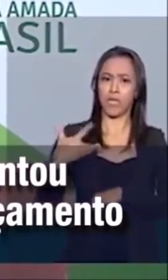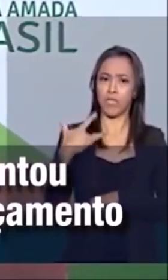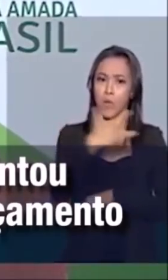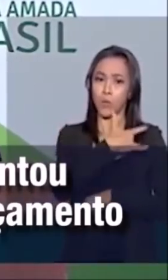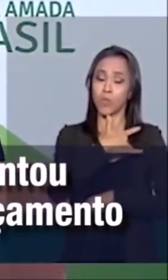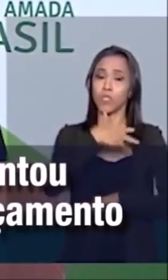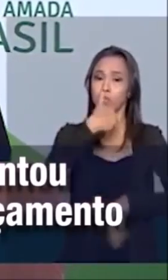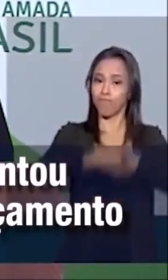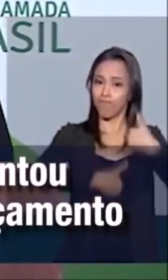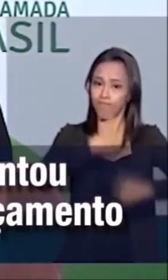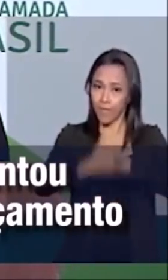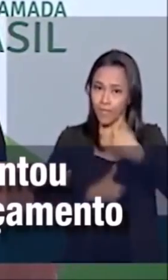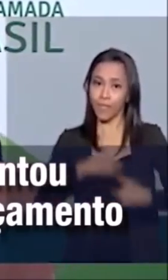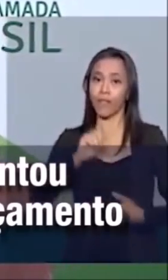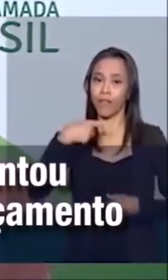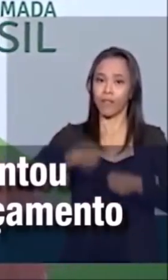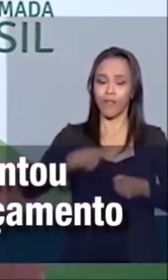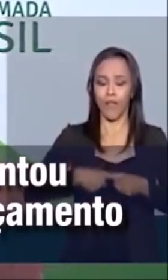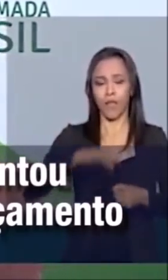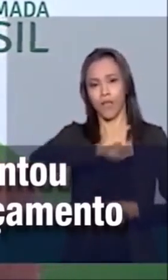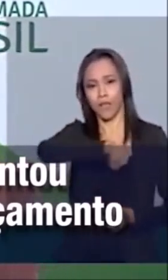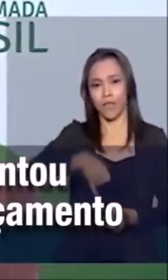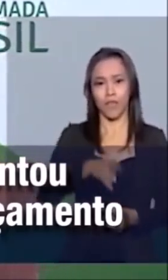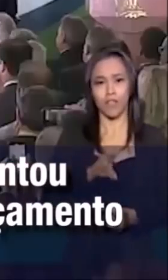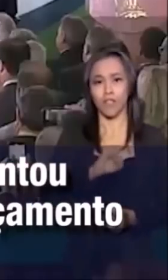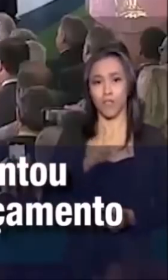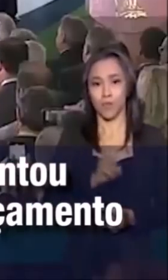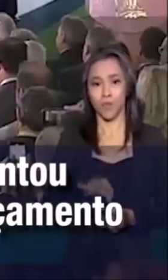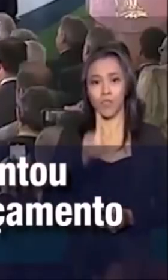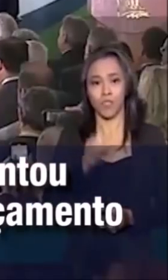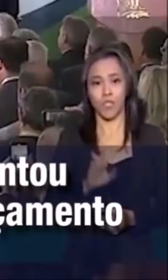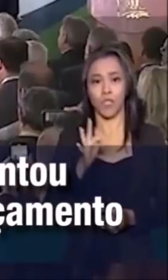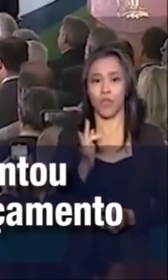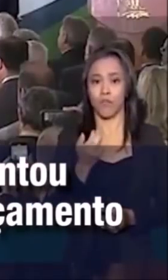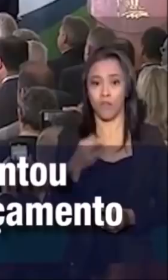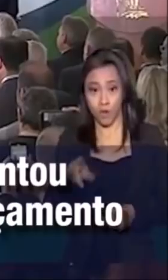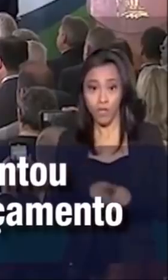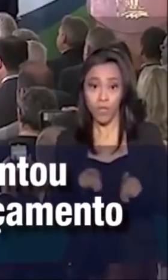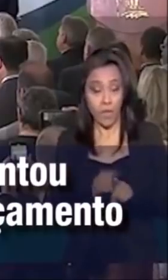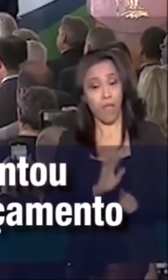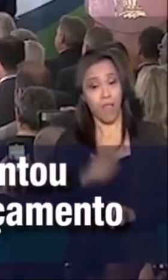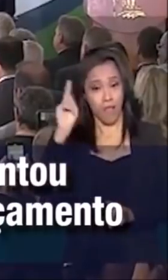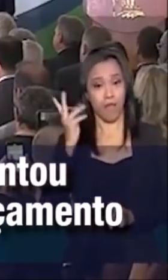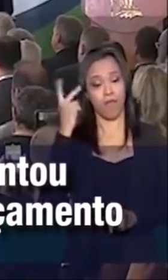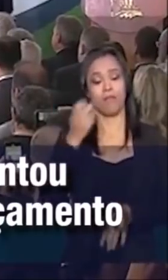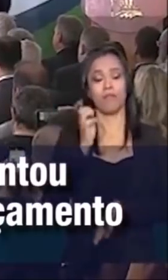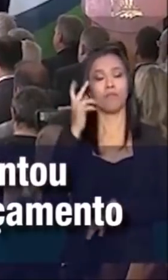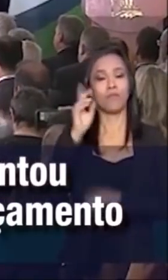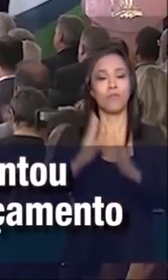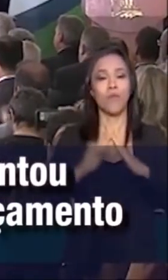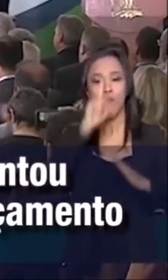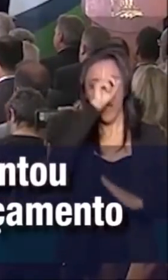em Juiz de Fora e também depois no Alberto Einstein. Meu muito obrigado a todos vocês.